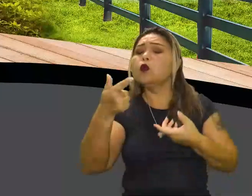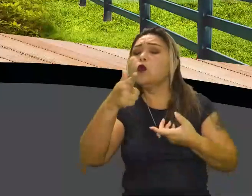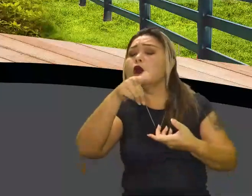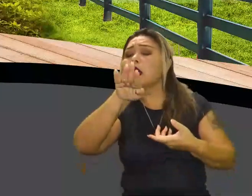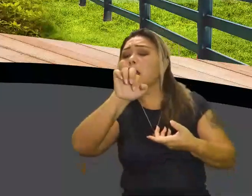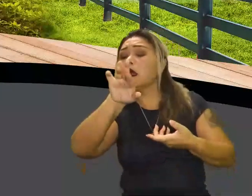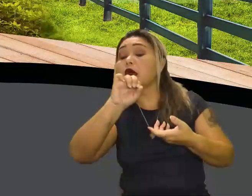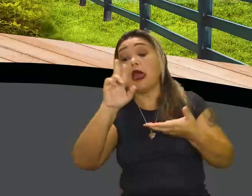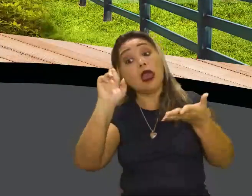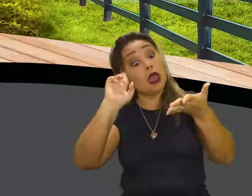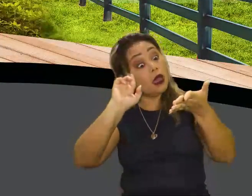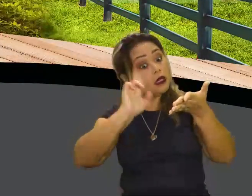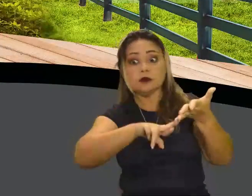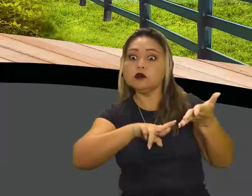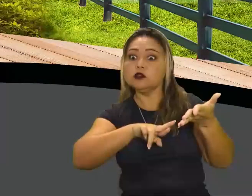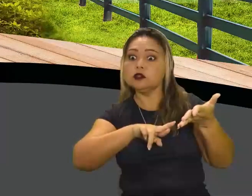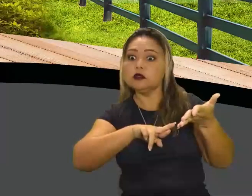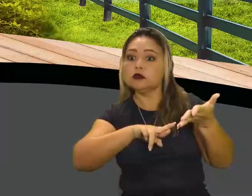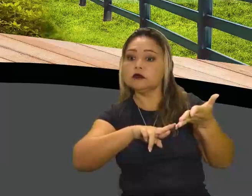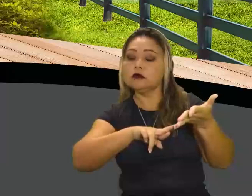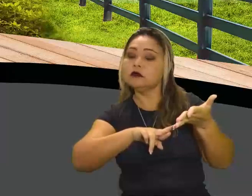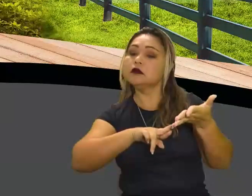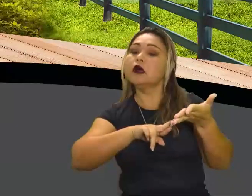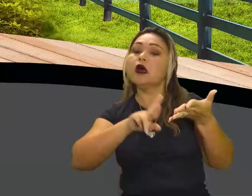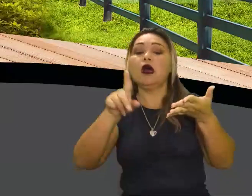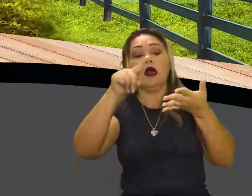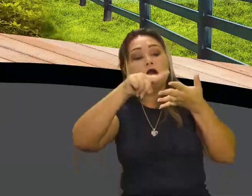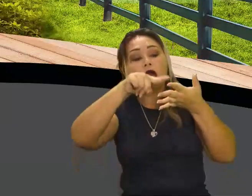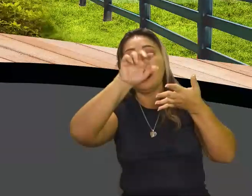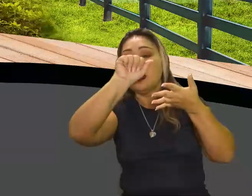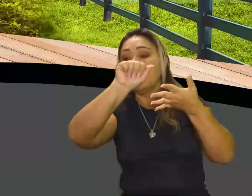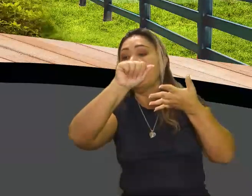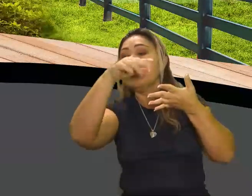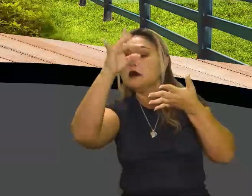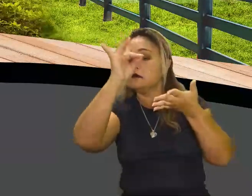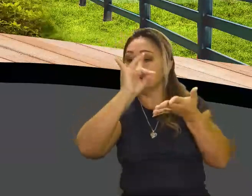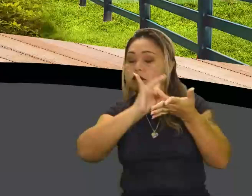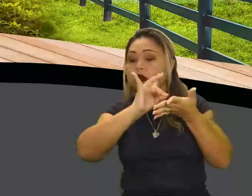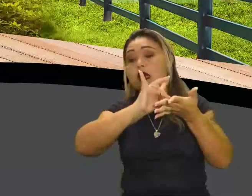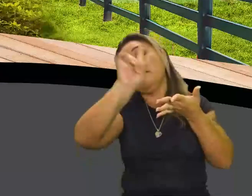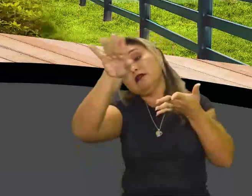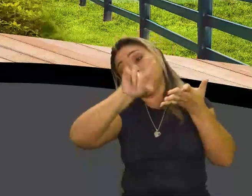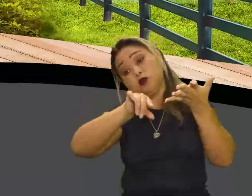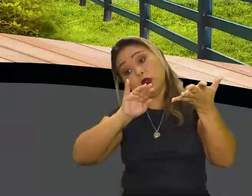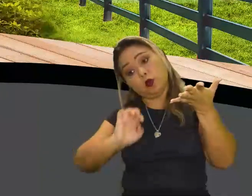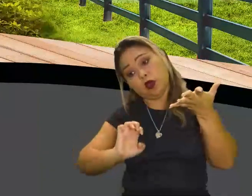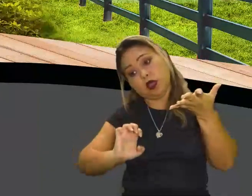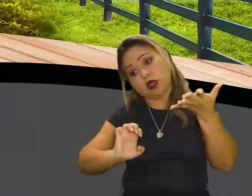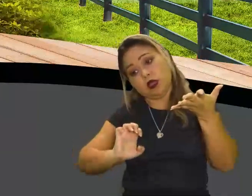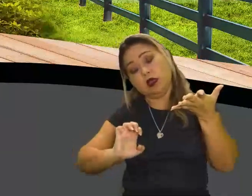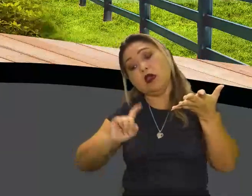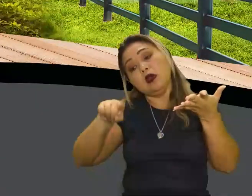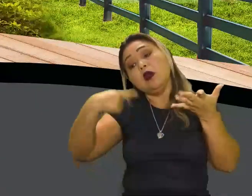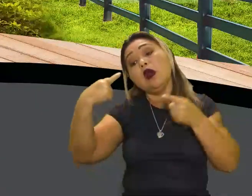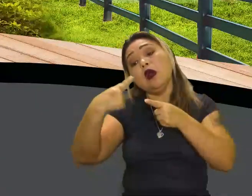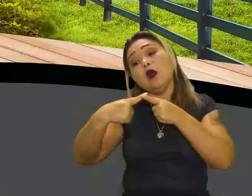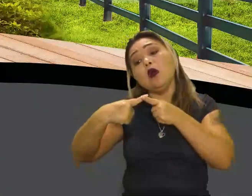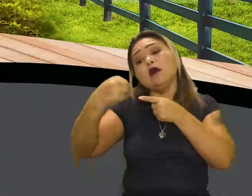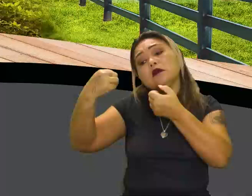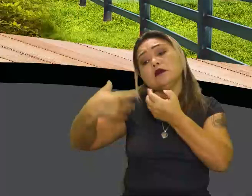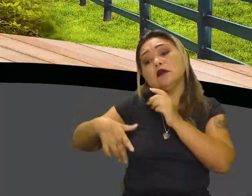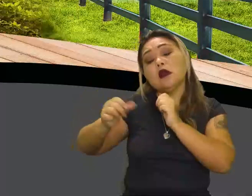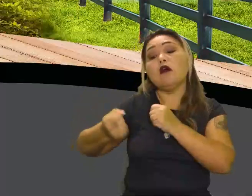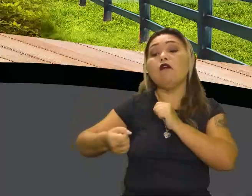gabarito? É a resposta. Se a alternativa A é a verdadeira e você colocou a E, aí eu te explico, te